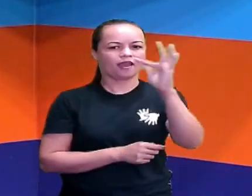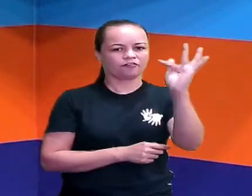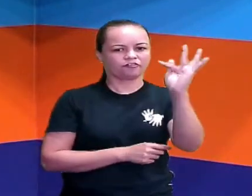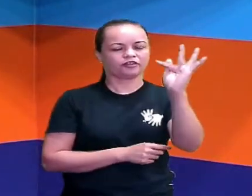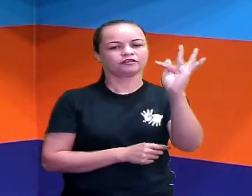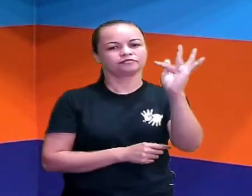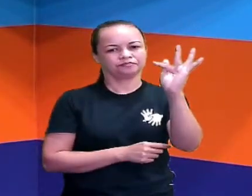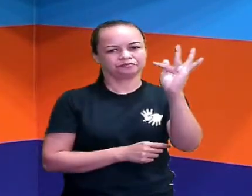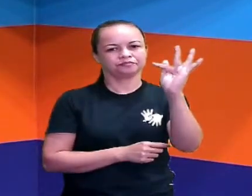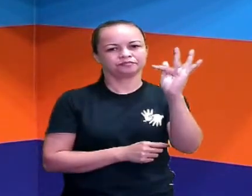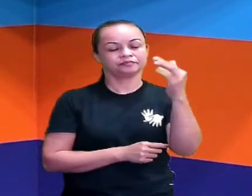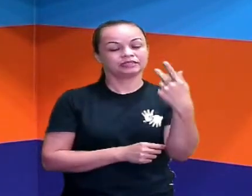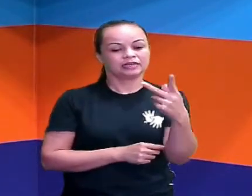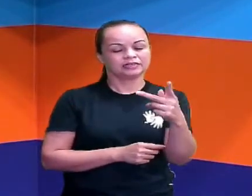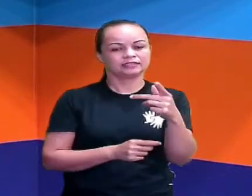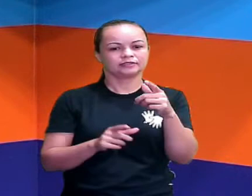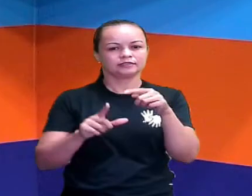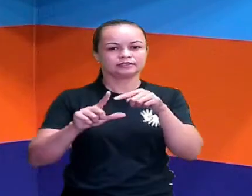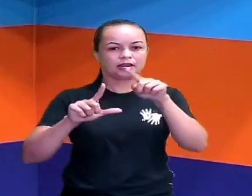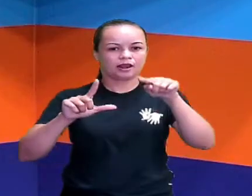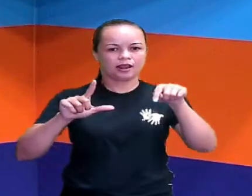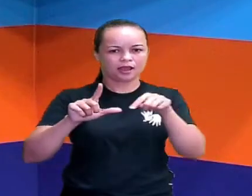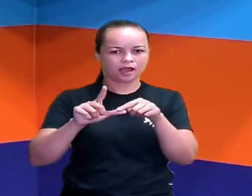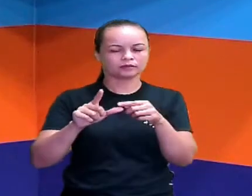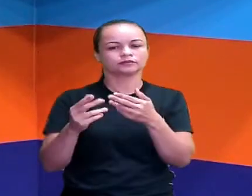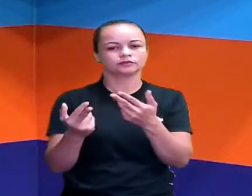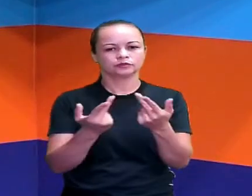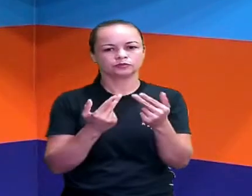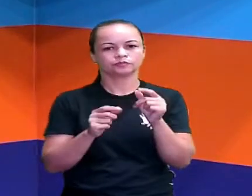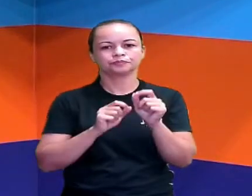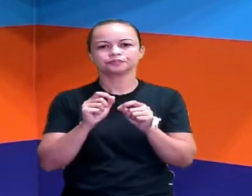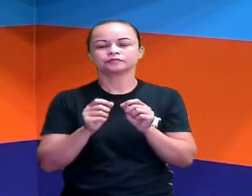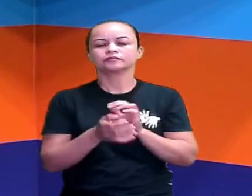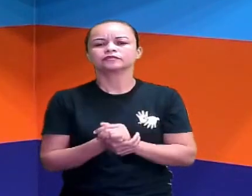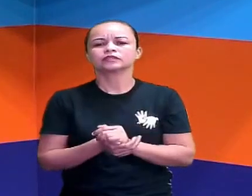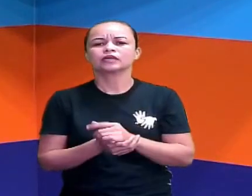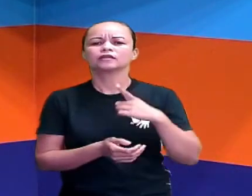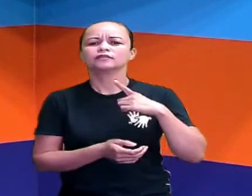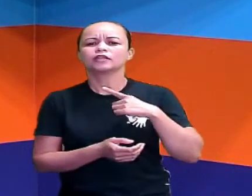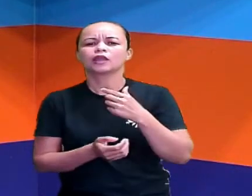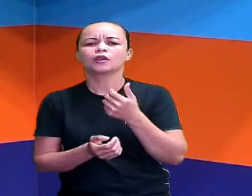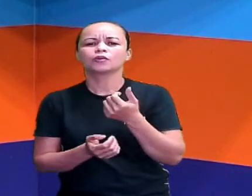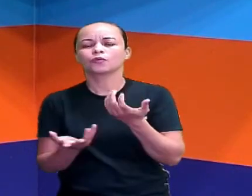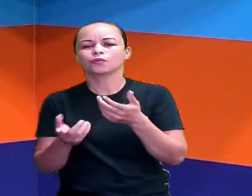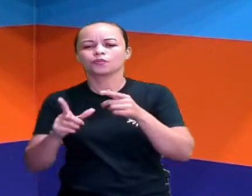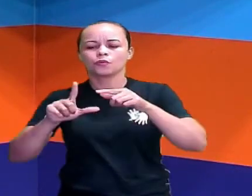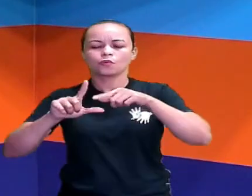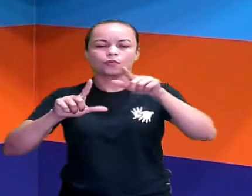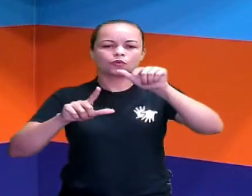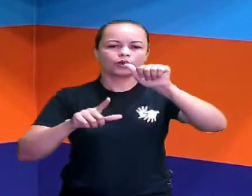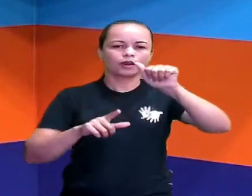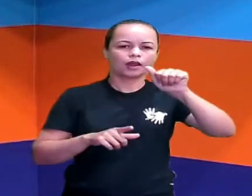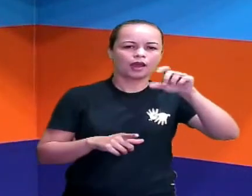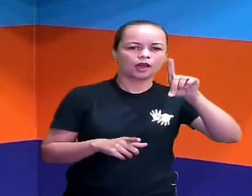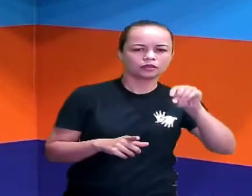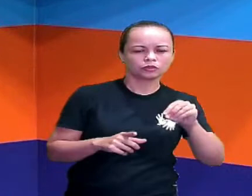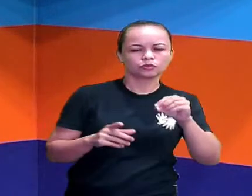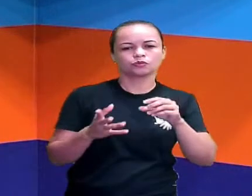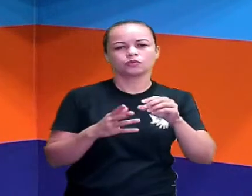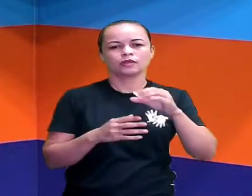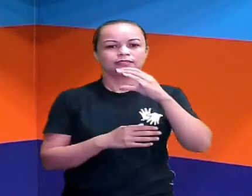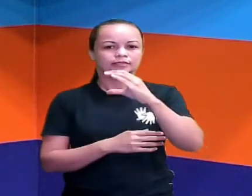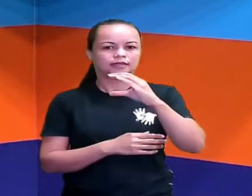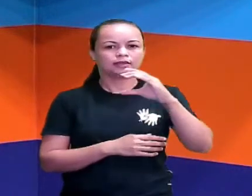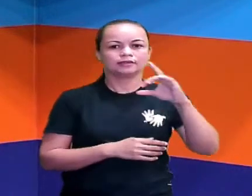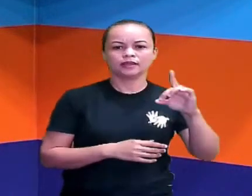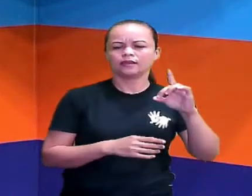certo? Esse meu lado é igual a esse daqui. E eu tenho o meu lado quem? CB, é igual a quem? A